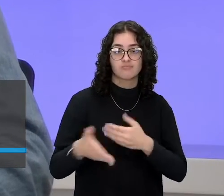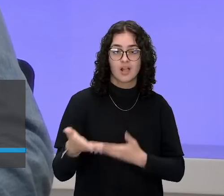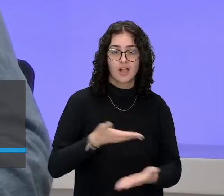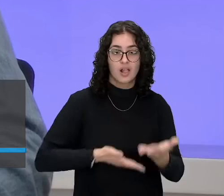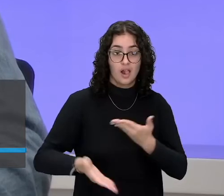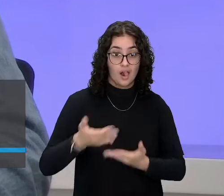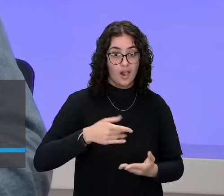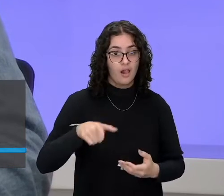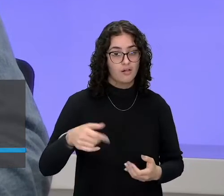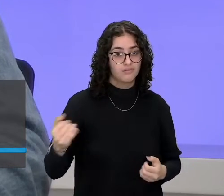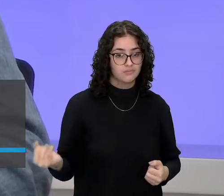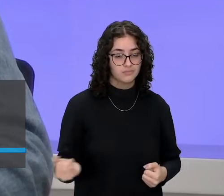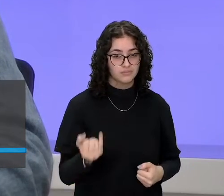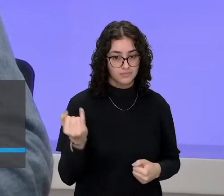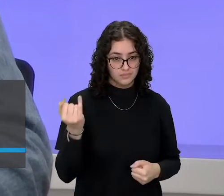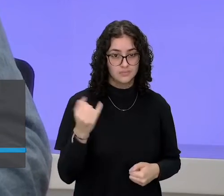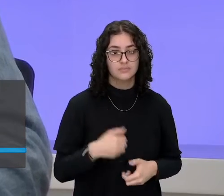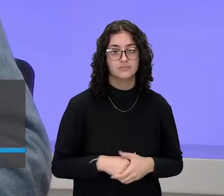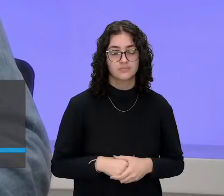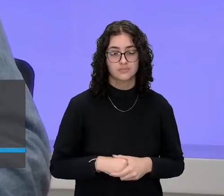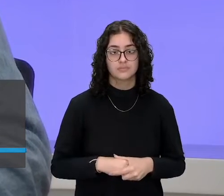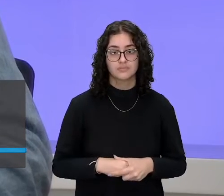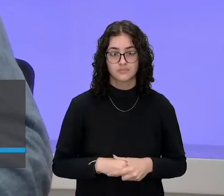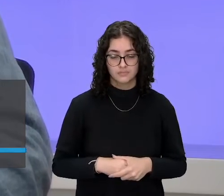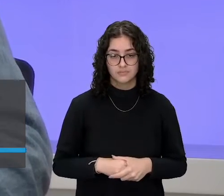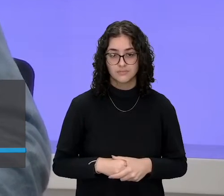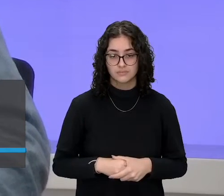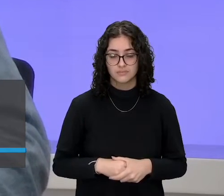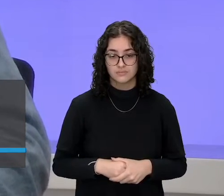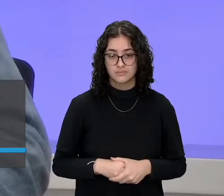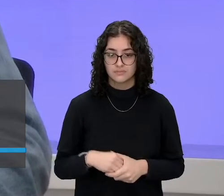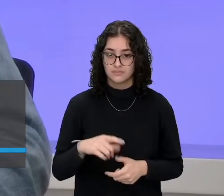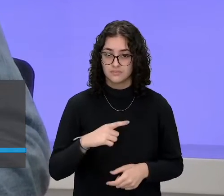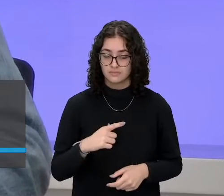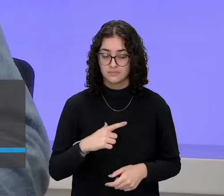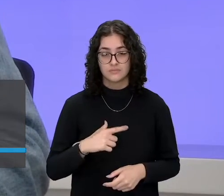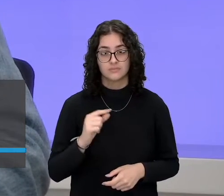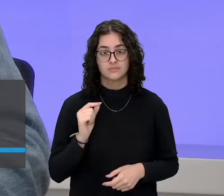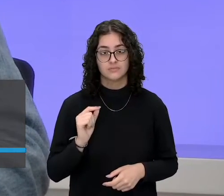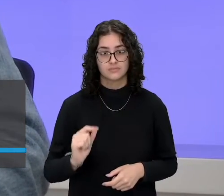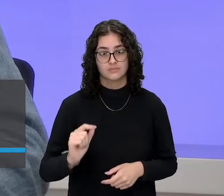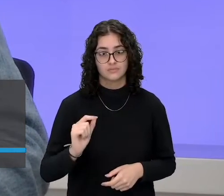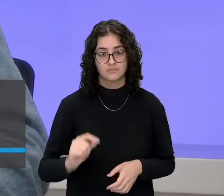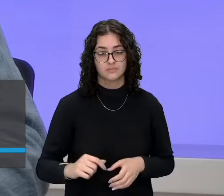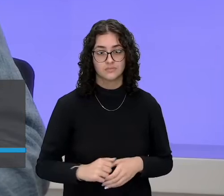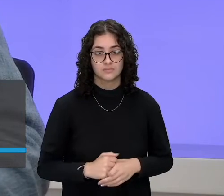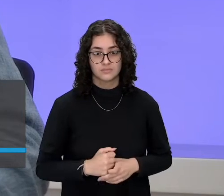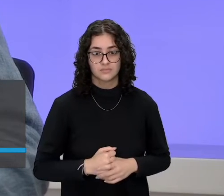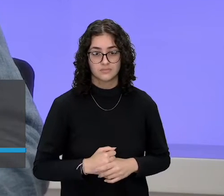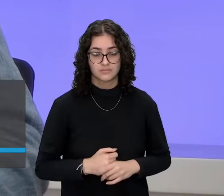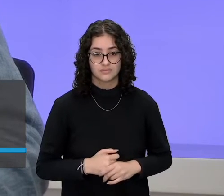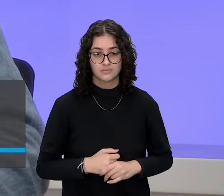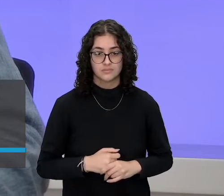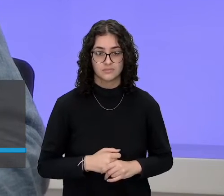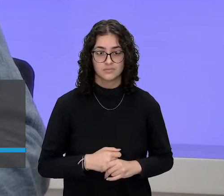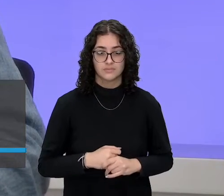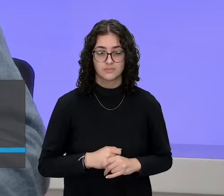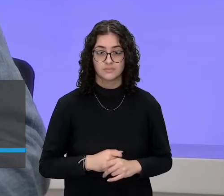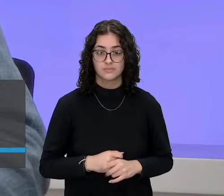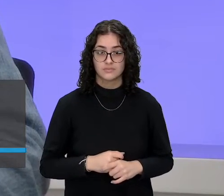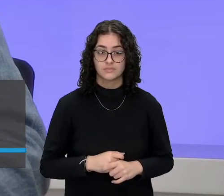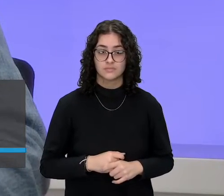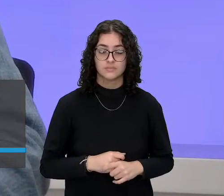muito importantes também. E claro, né? Uma das coisas que eu só fiquei sabendo algum